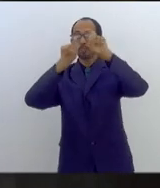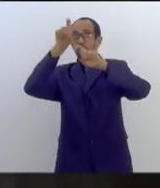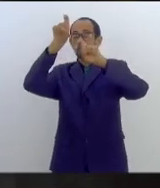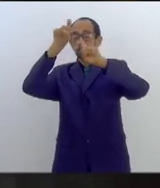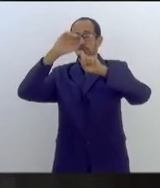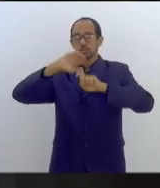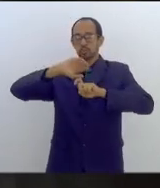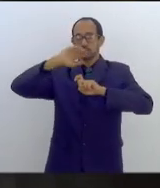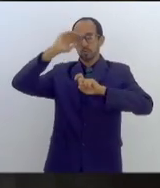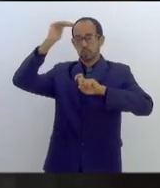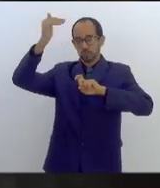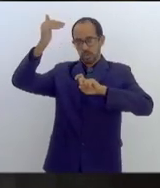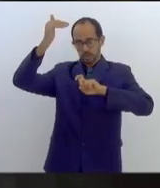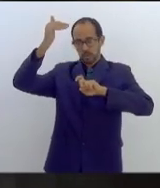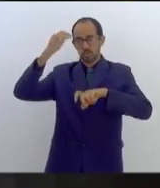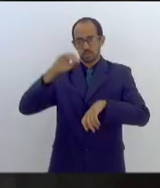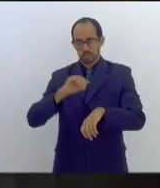daqueles que